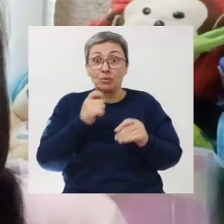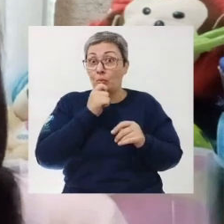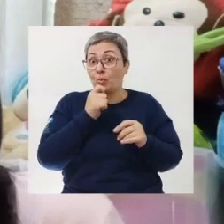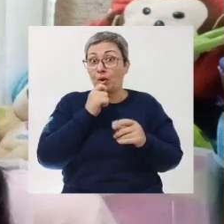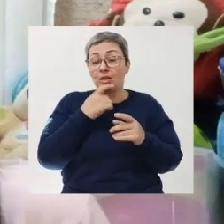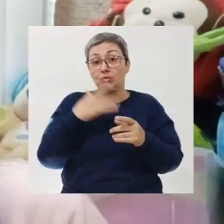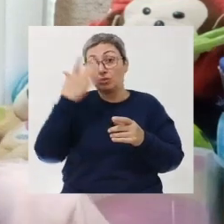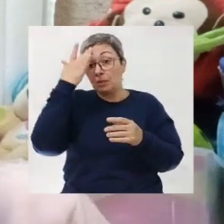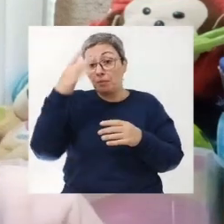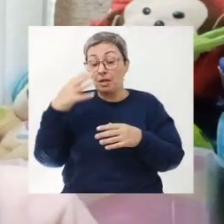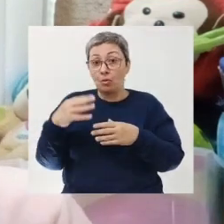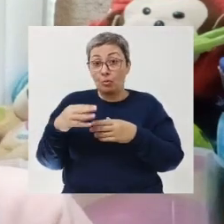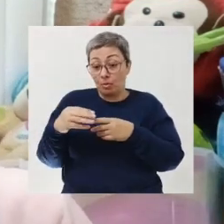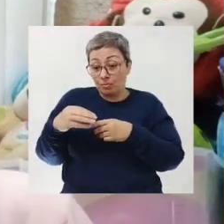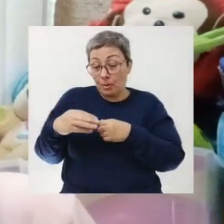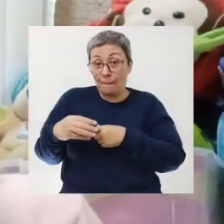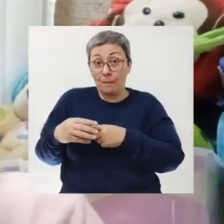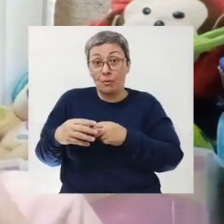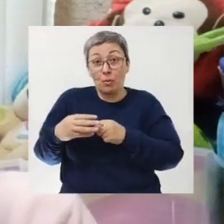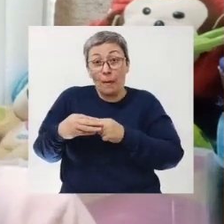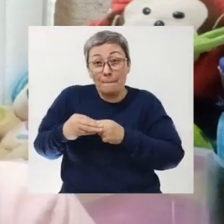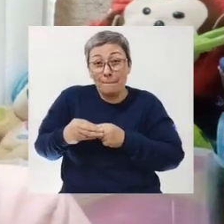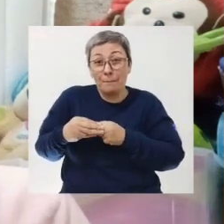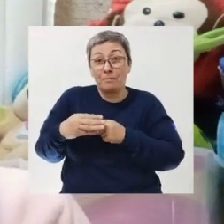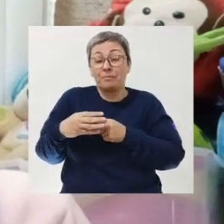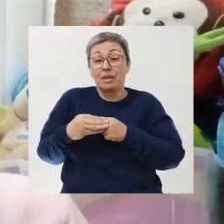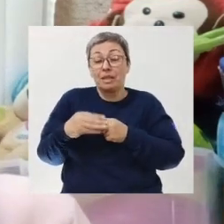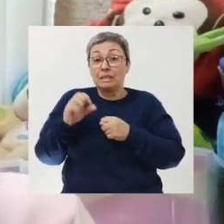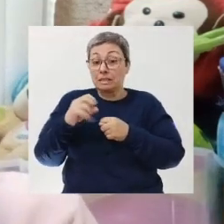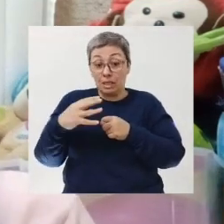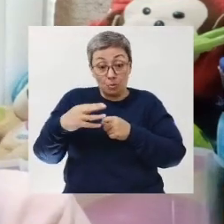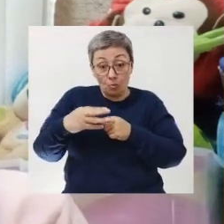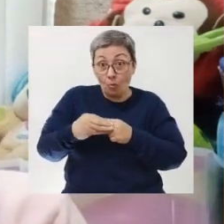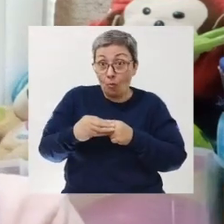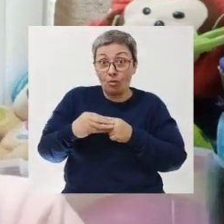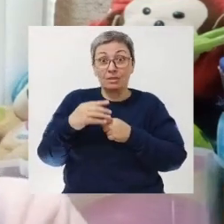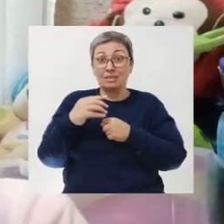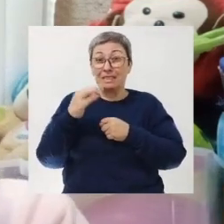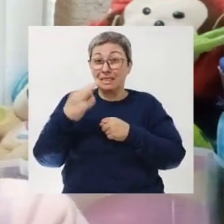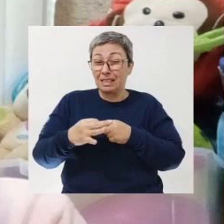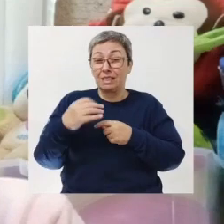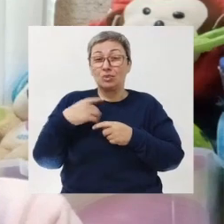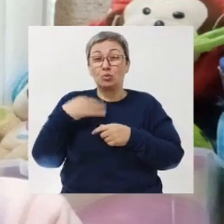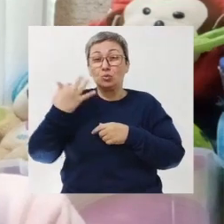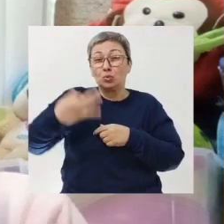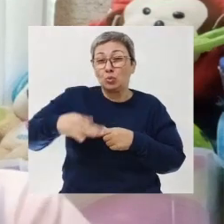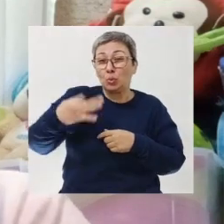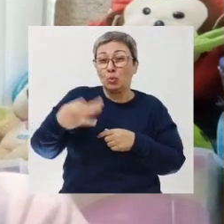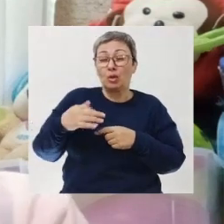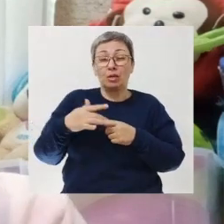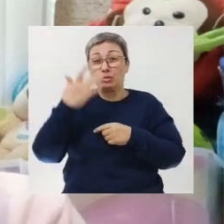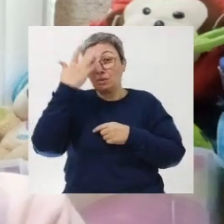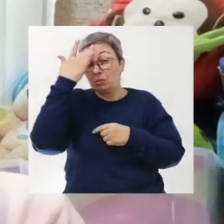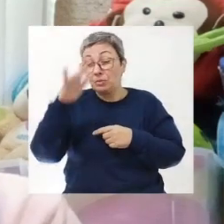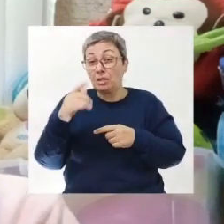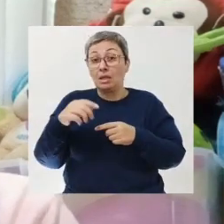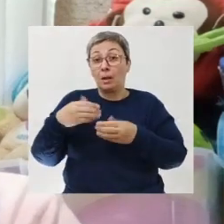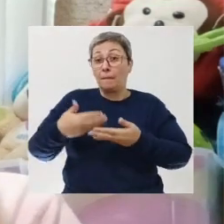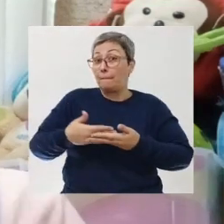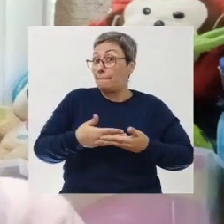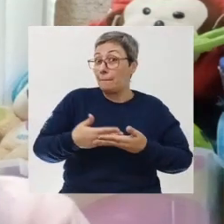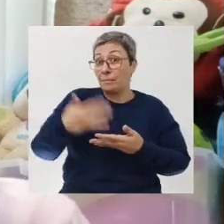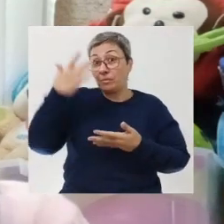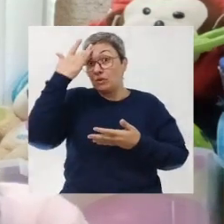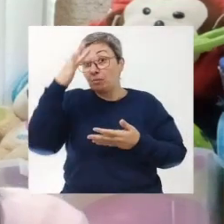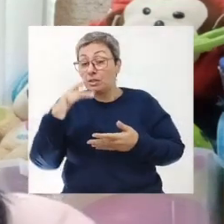corpo não estava preparado, eu não sabia fazer a prega, porque o bico do peito machuca quando não é feita a prega direito, e eu não sabia fazer isso, o